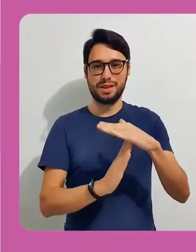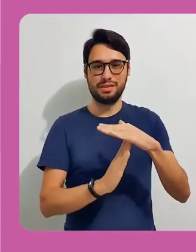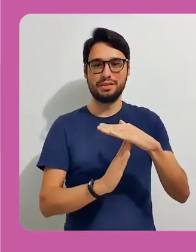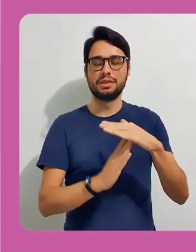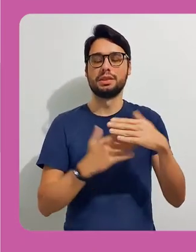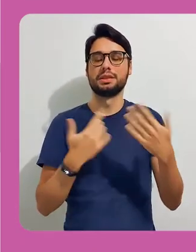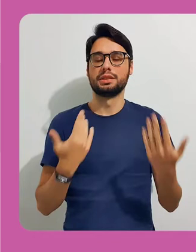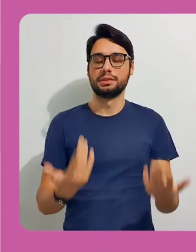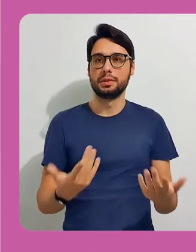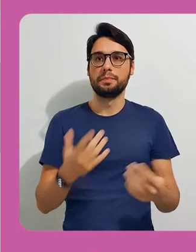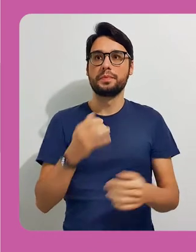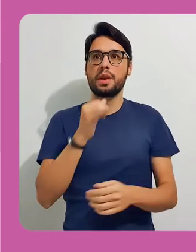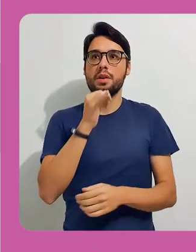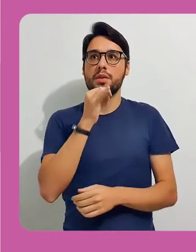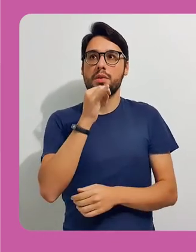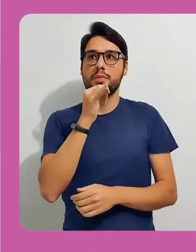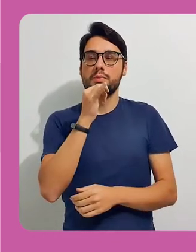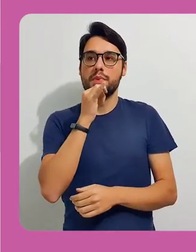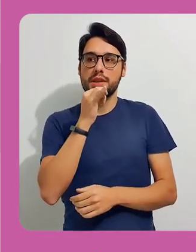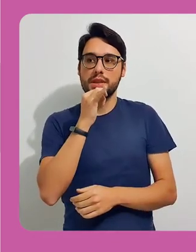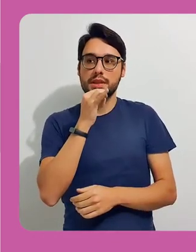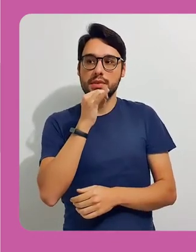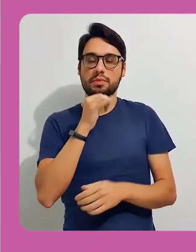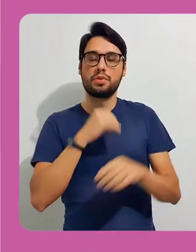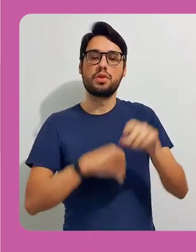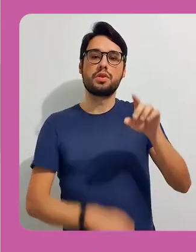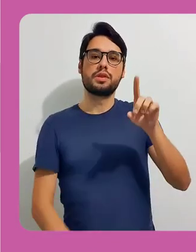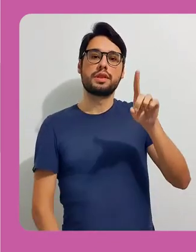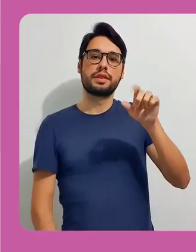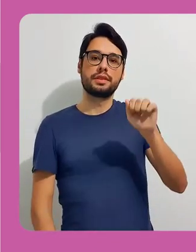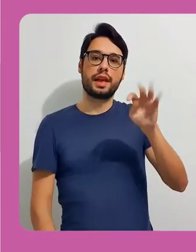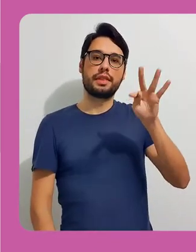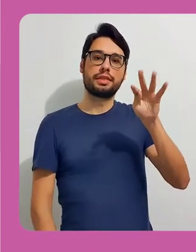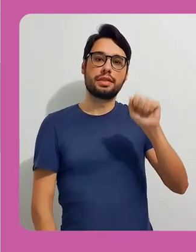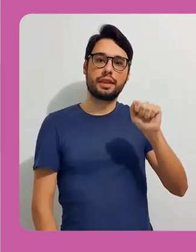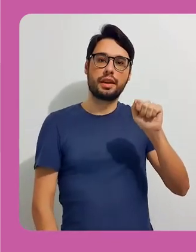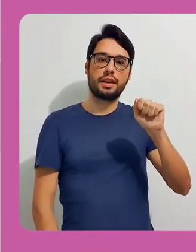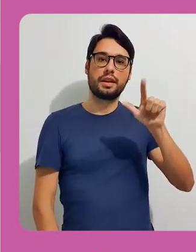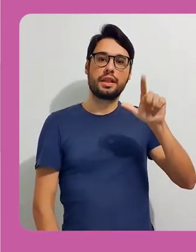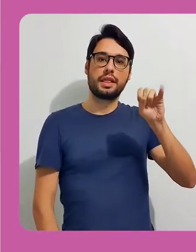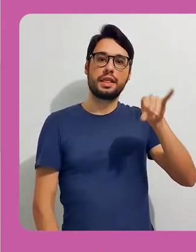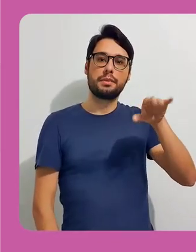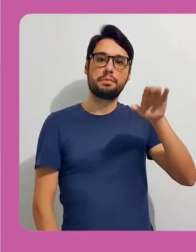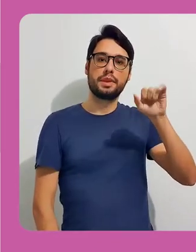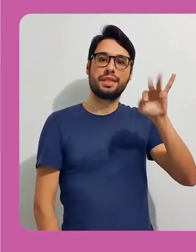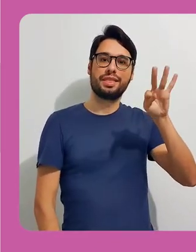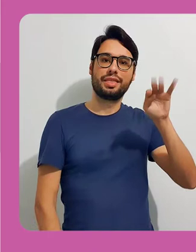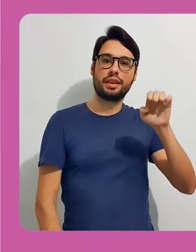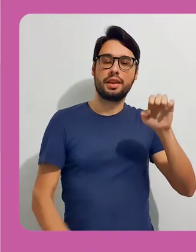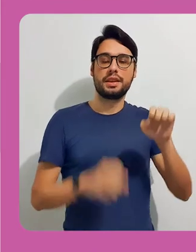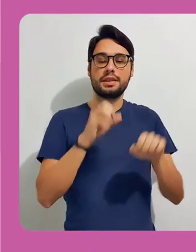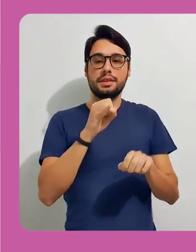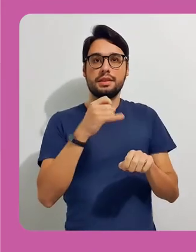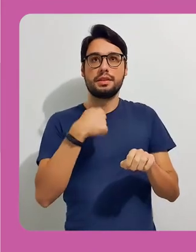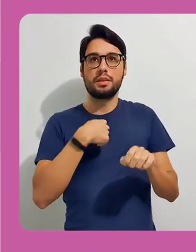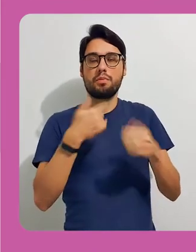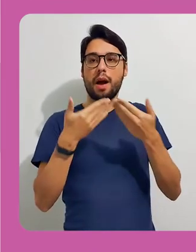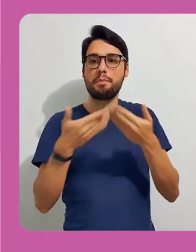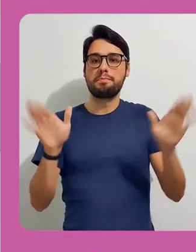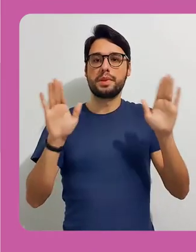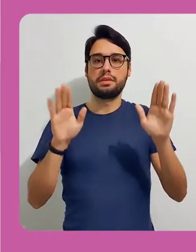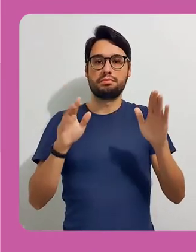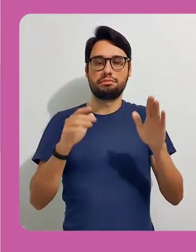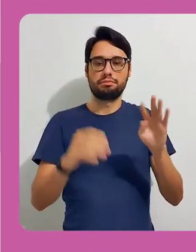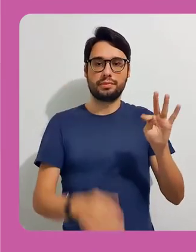a data da entrega não há data limite ela também vale se você reabrir o envio dessa